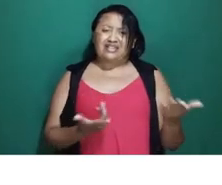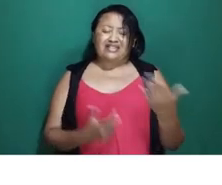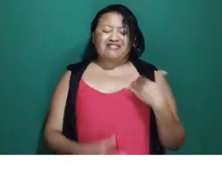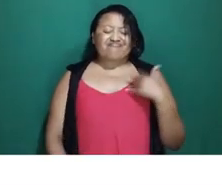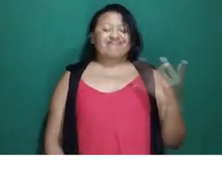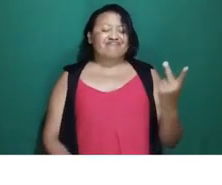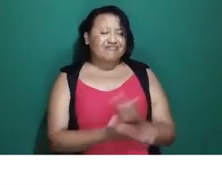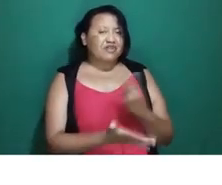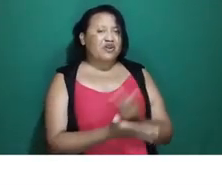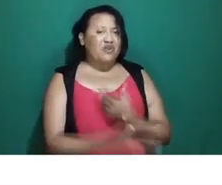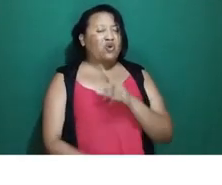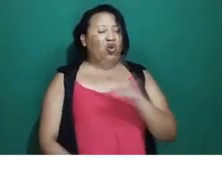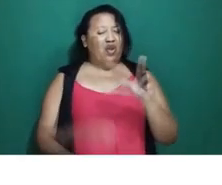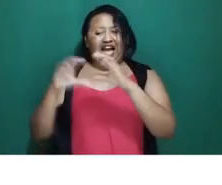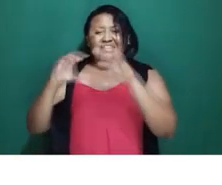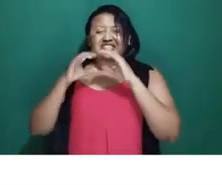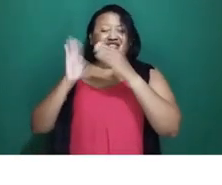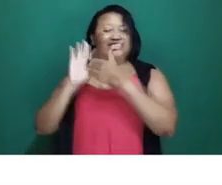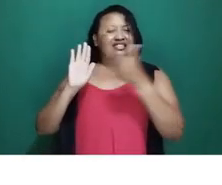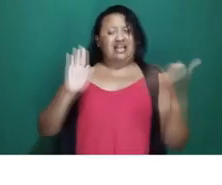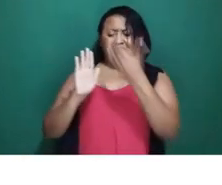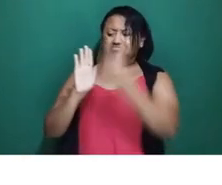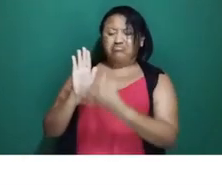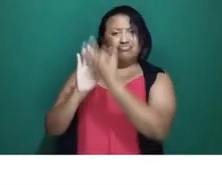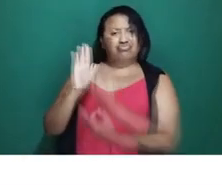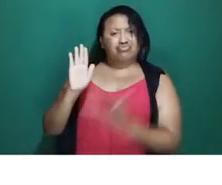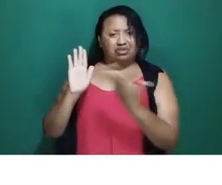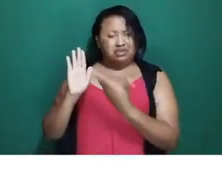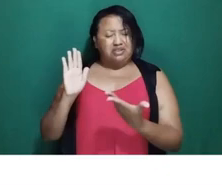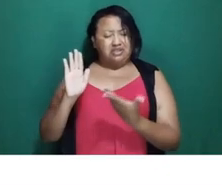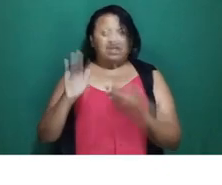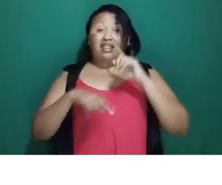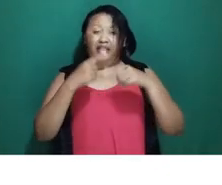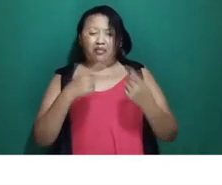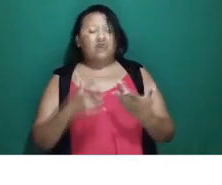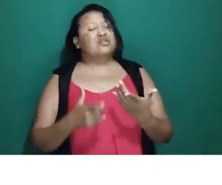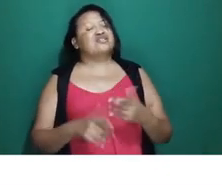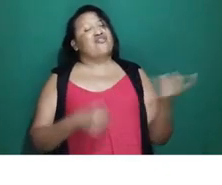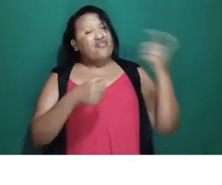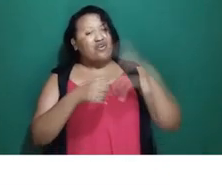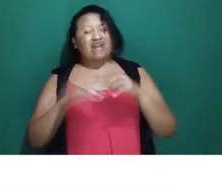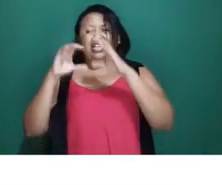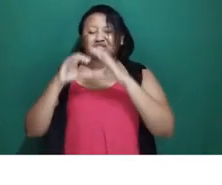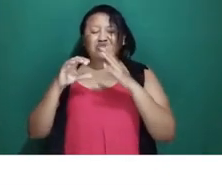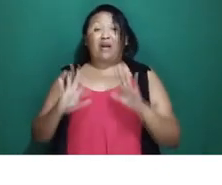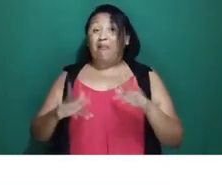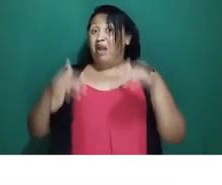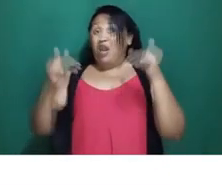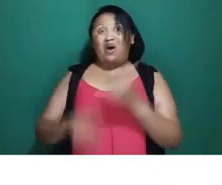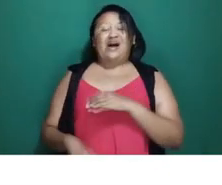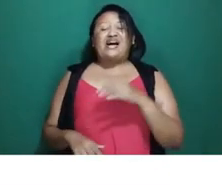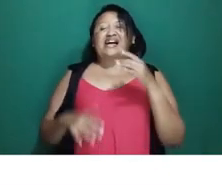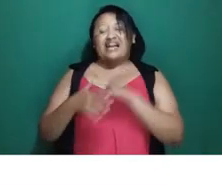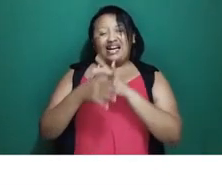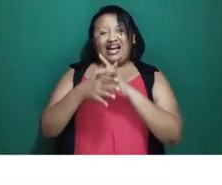sanduíche por isso a gente resolveu tirar do cardápio logo mais sanduíche com a maior carne do Mac delicioso